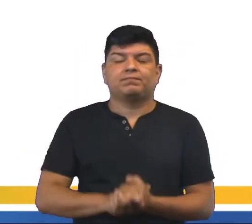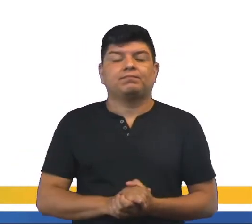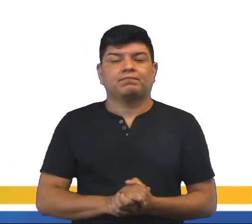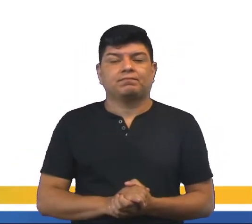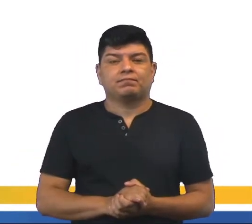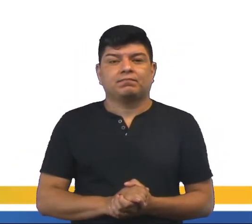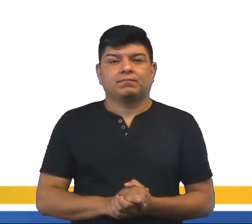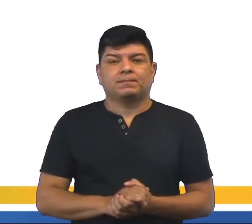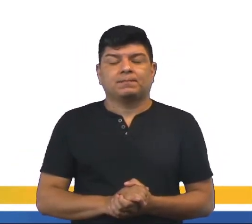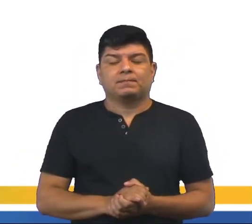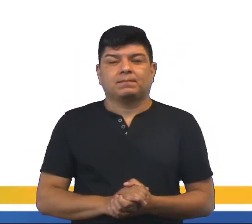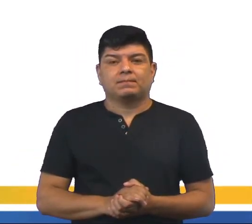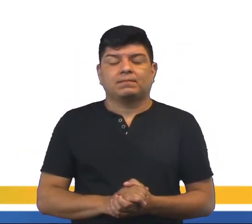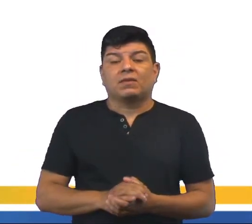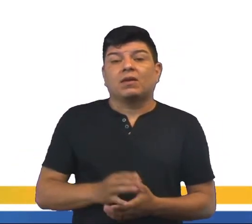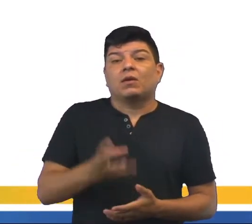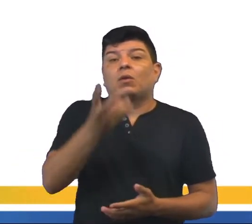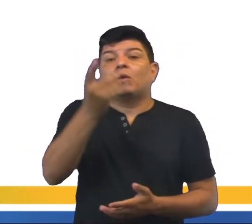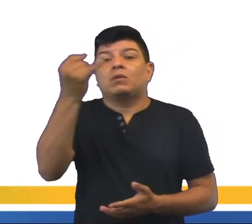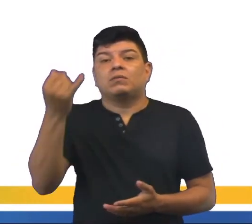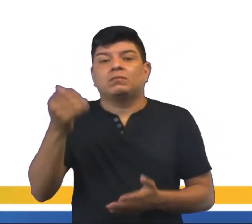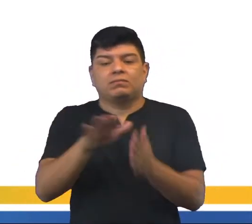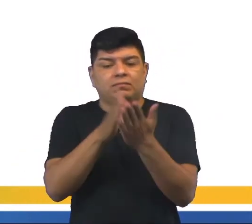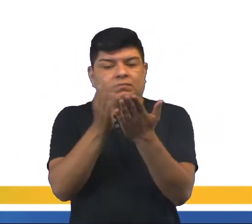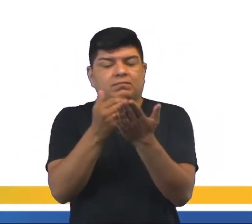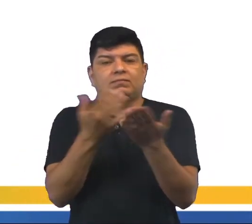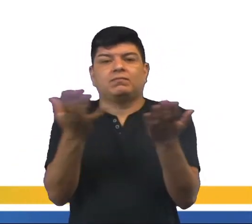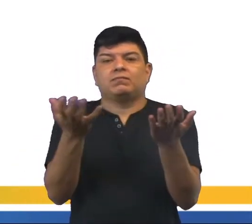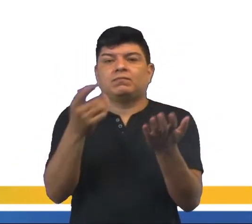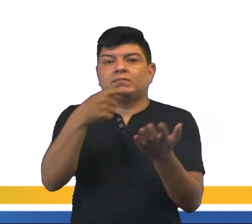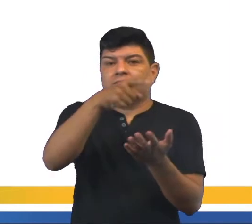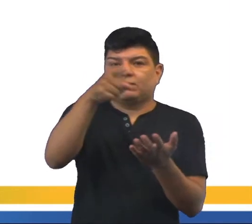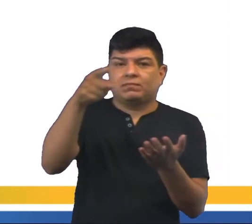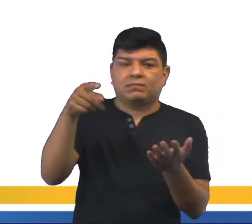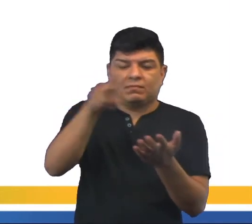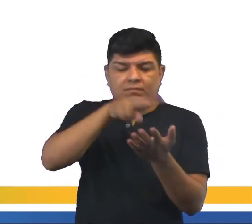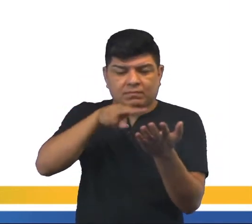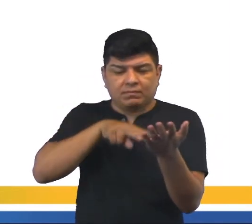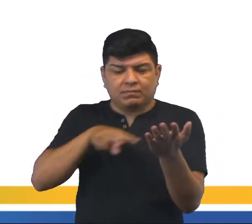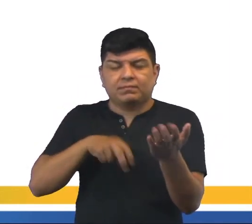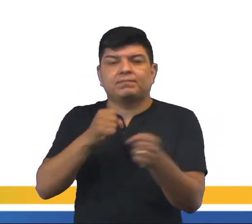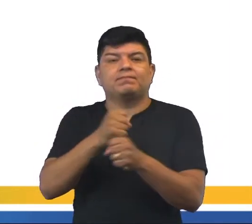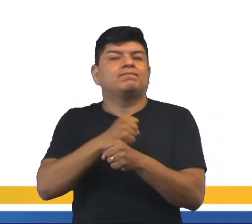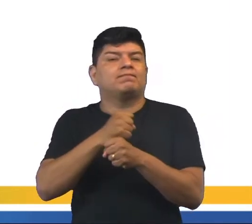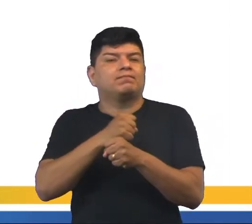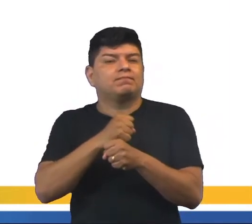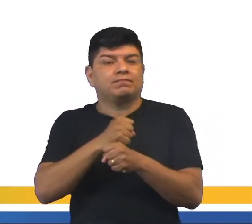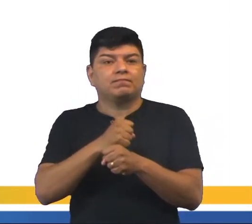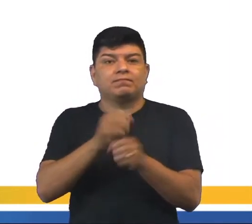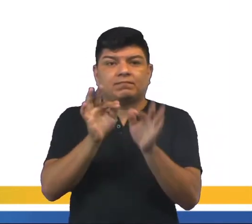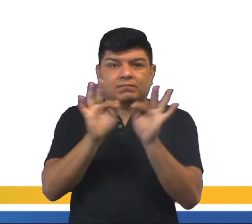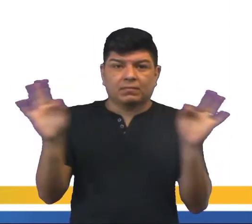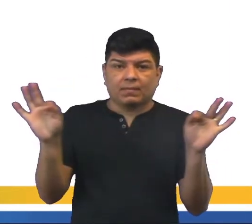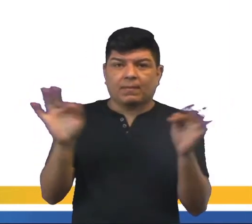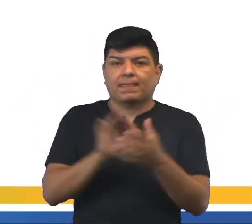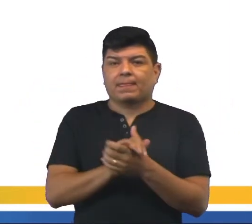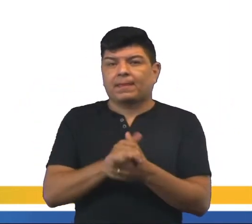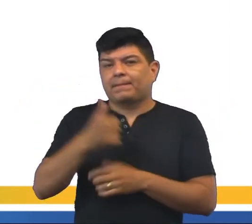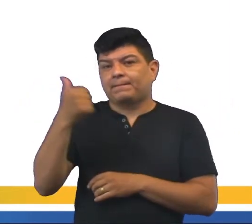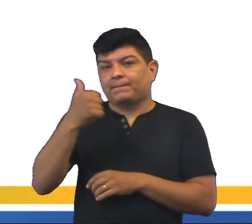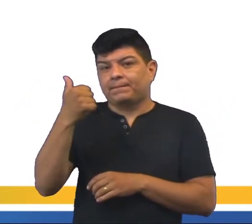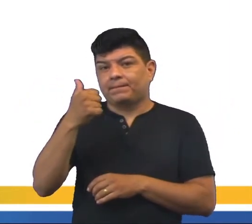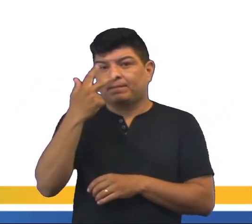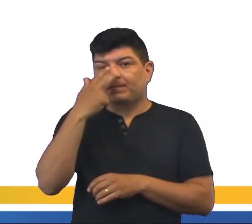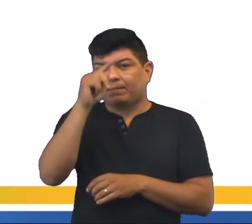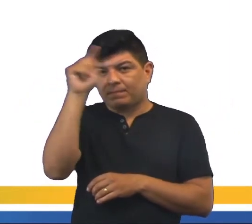livros queres ler este ano? Ou seja, quantos livros você quer ler esse ano? Observem que o quê? Essas frases aí, em primeiro lugar,